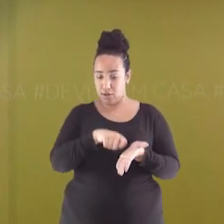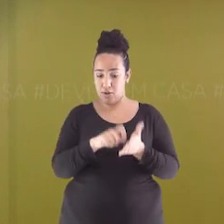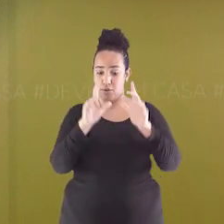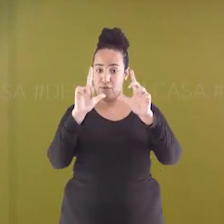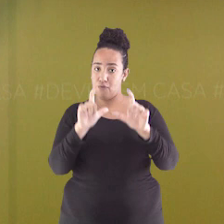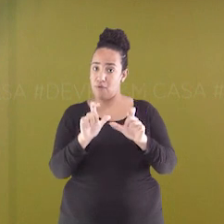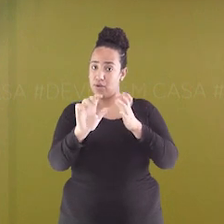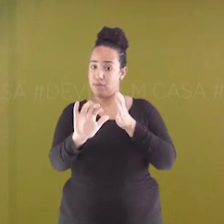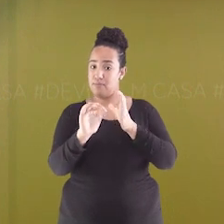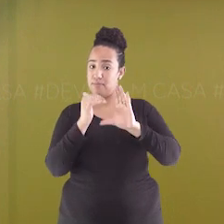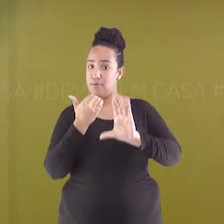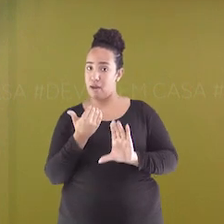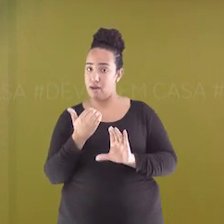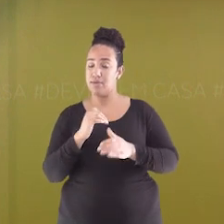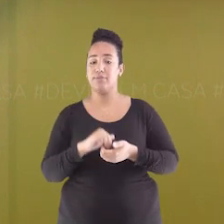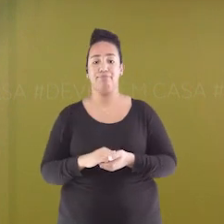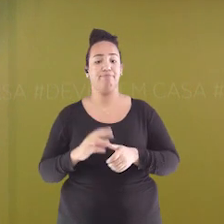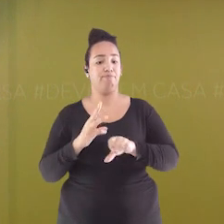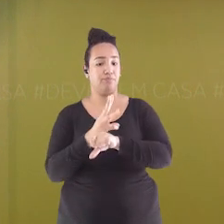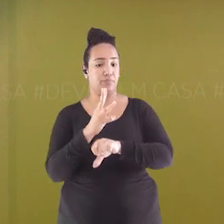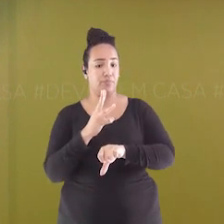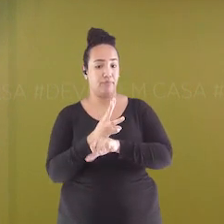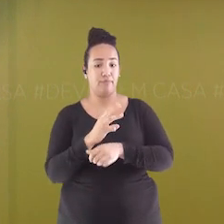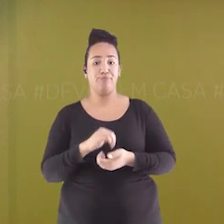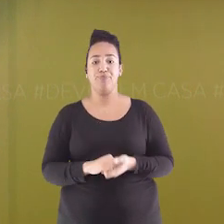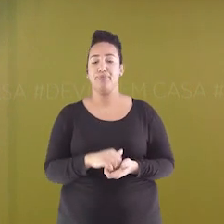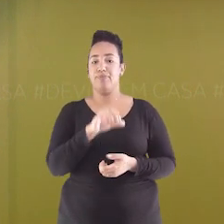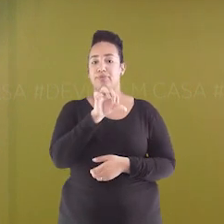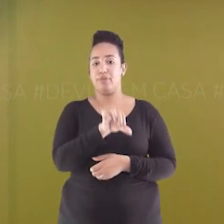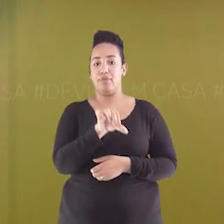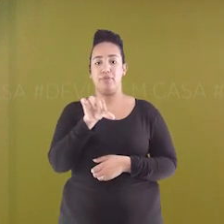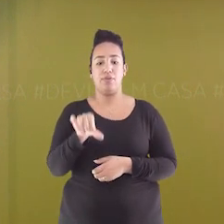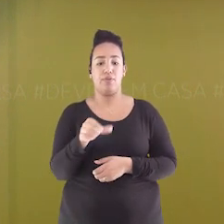e nos enviem para o nosso WhatsApp.